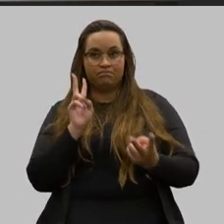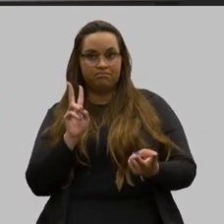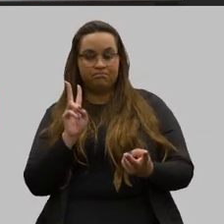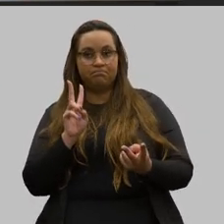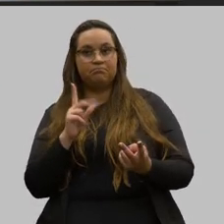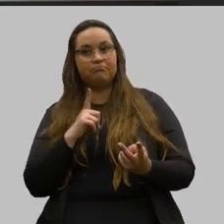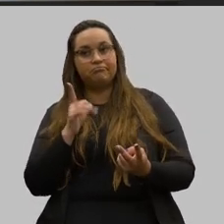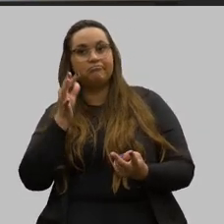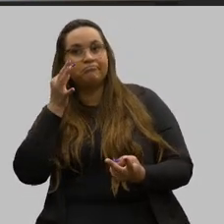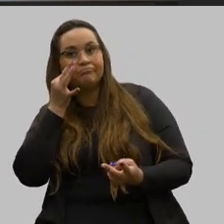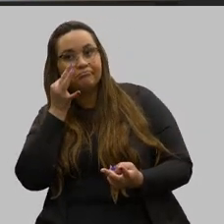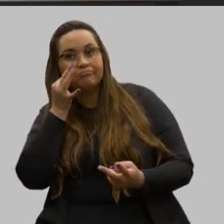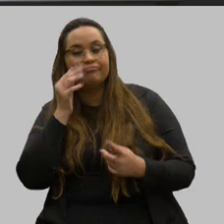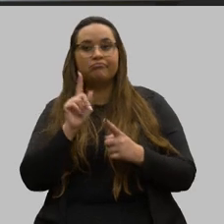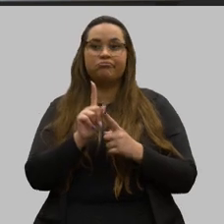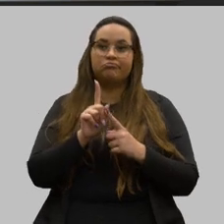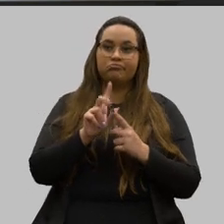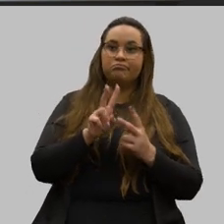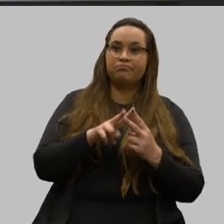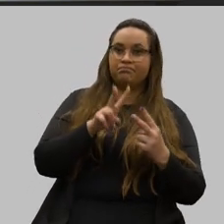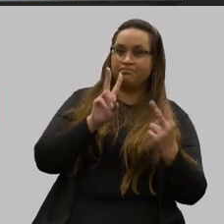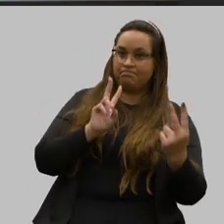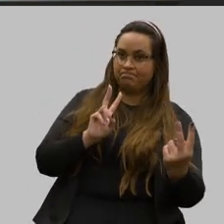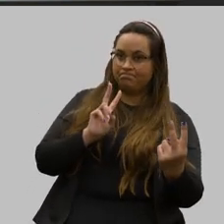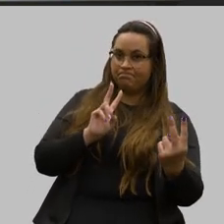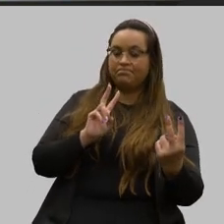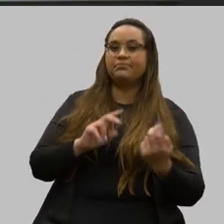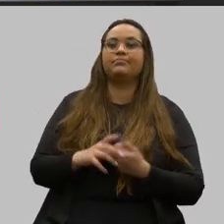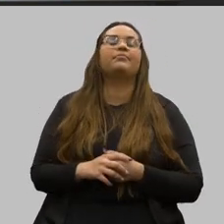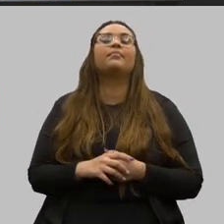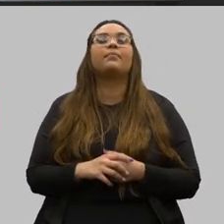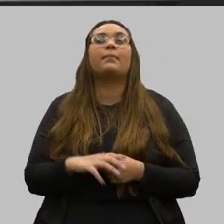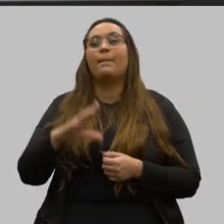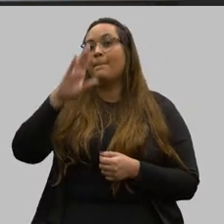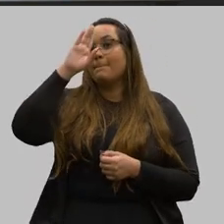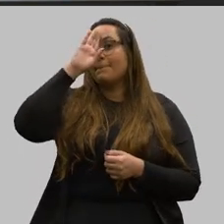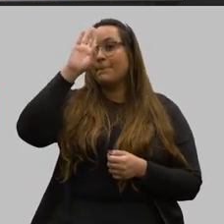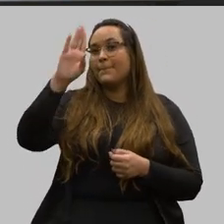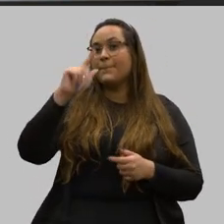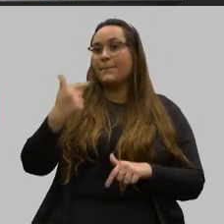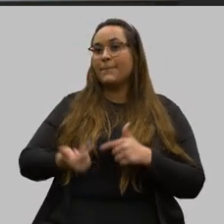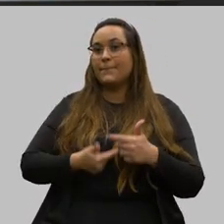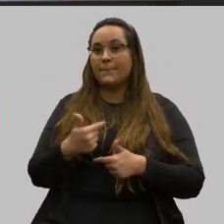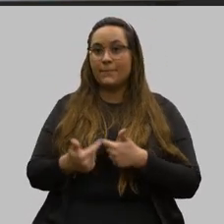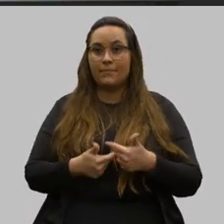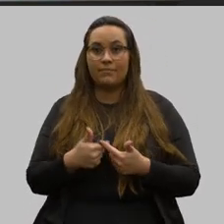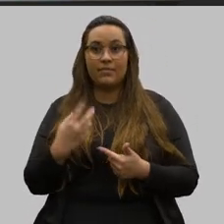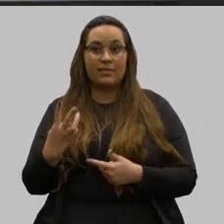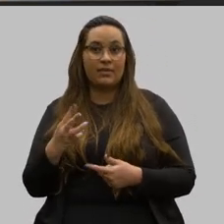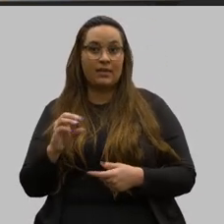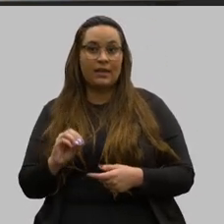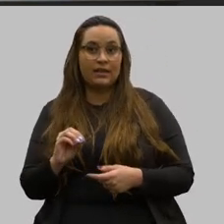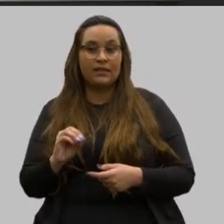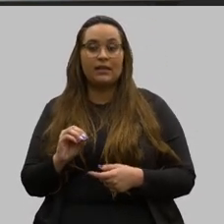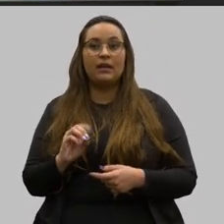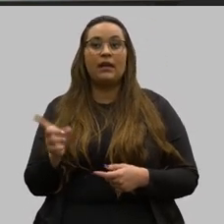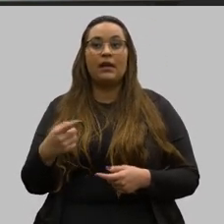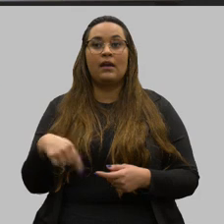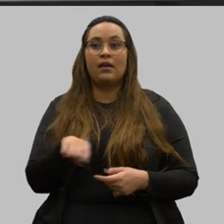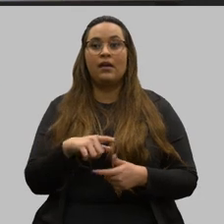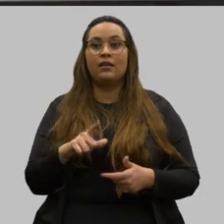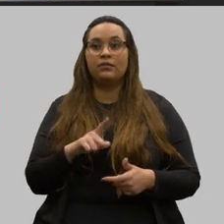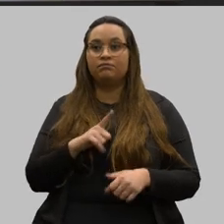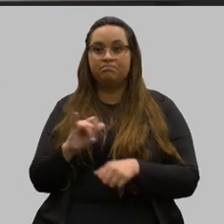academia de Bombeiros e períodos à distância em especial para desenvolvimento dos trabalhos 30 oficiais superiores no curso de gestão